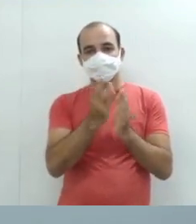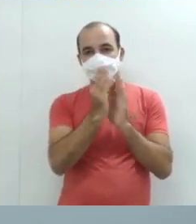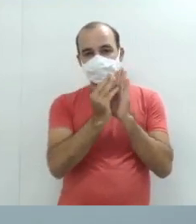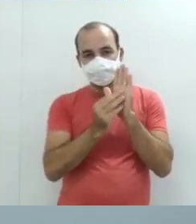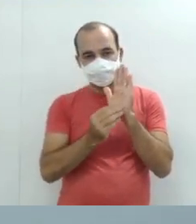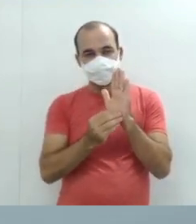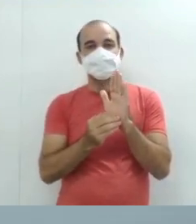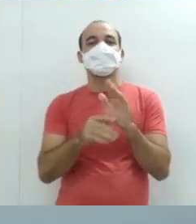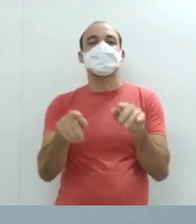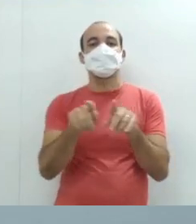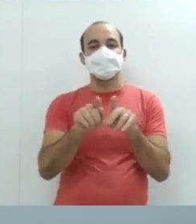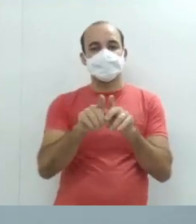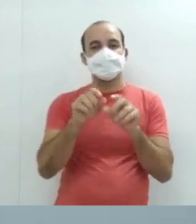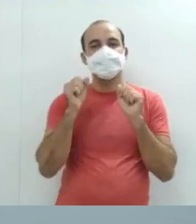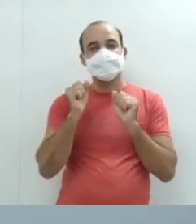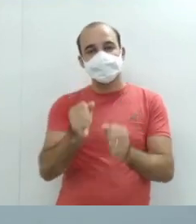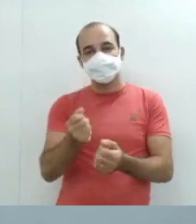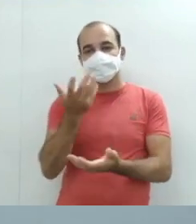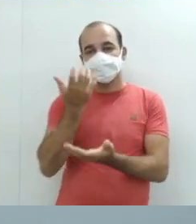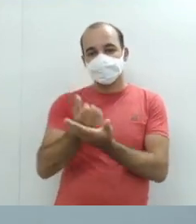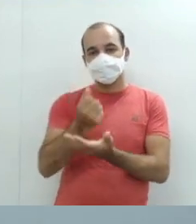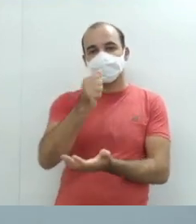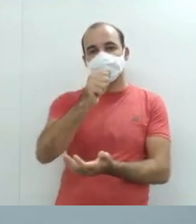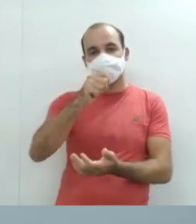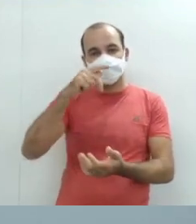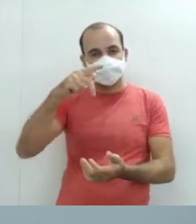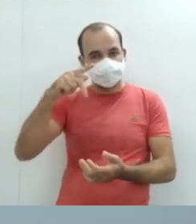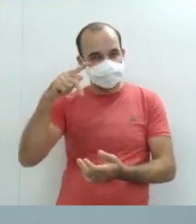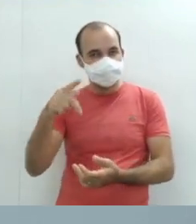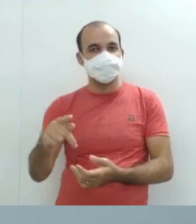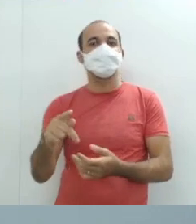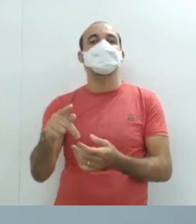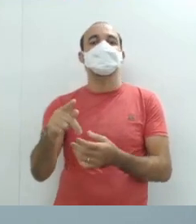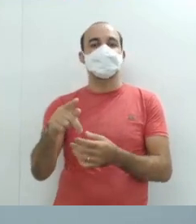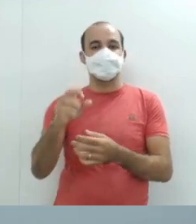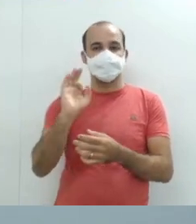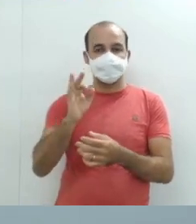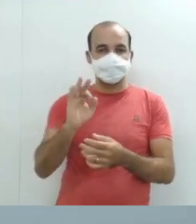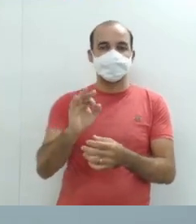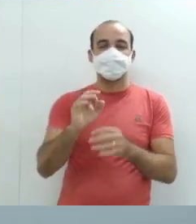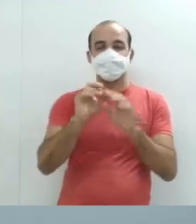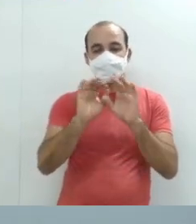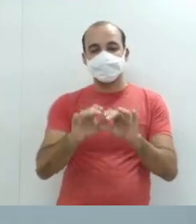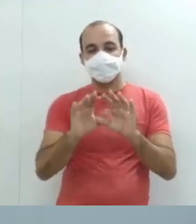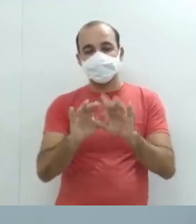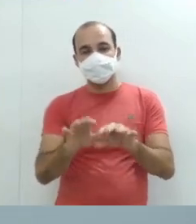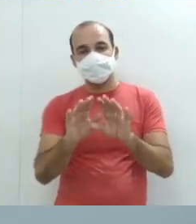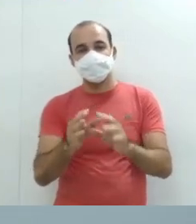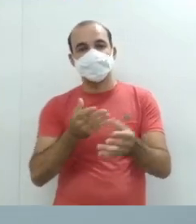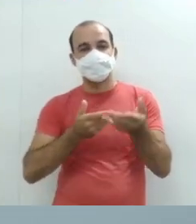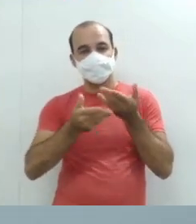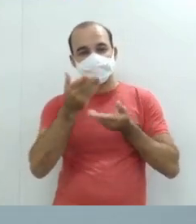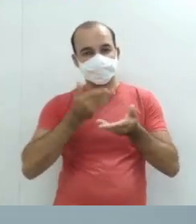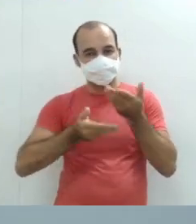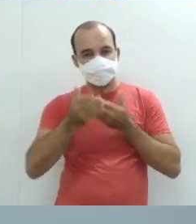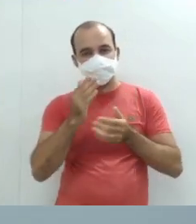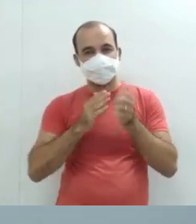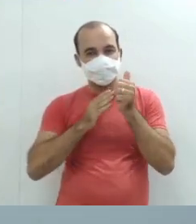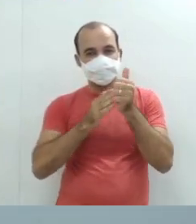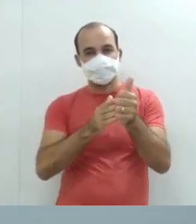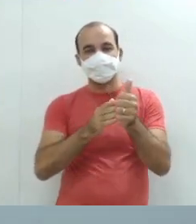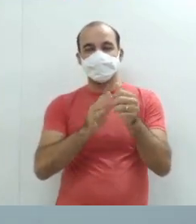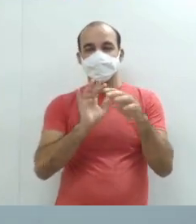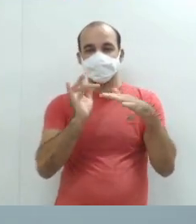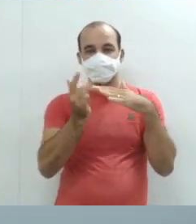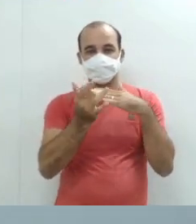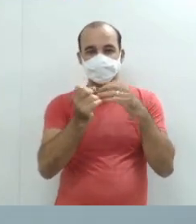Conecta Aí, também siga-nos nas redes sociais para que a gente possa tirar suas dúvidas, participar junto com você e assim por diante,